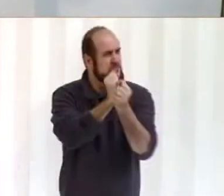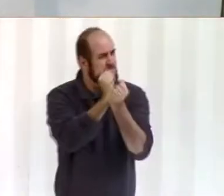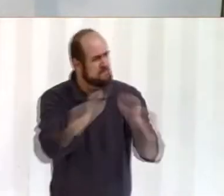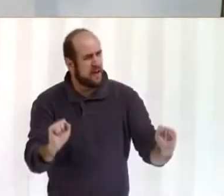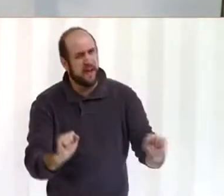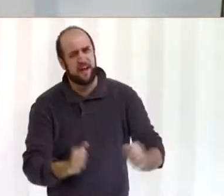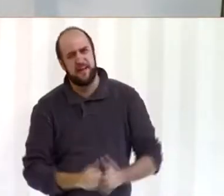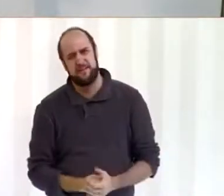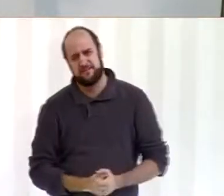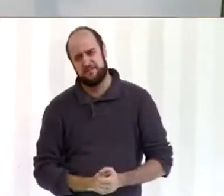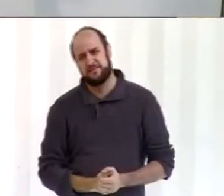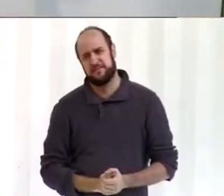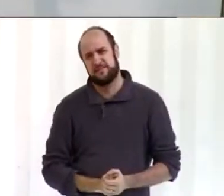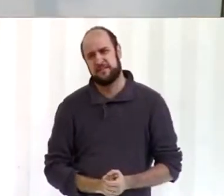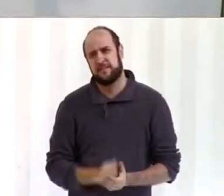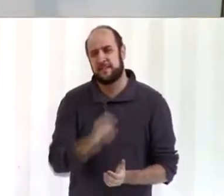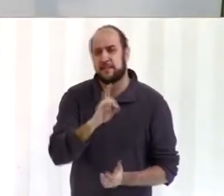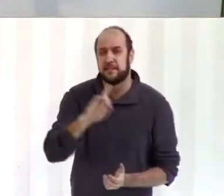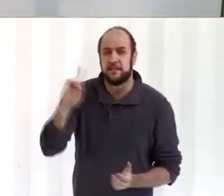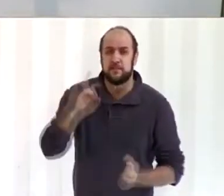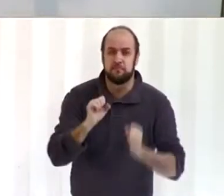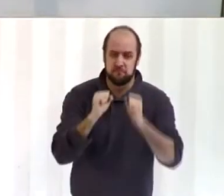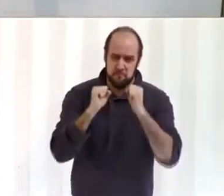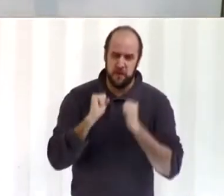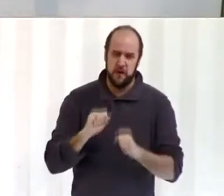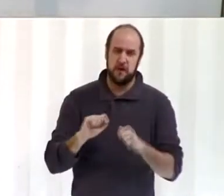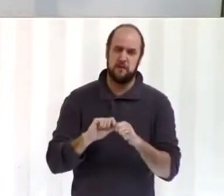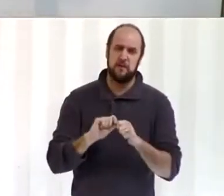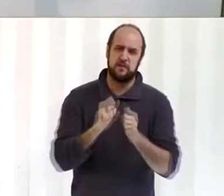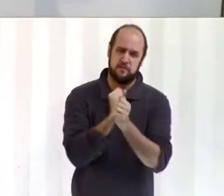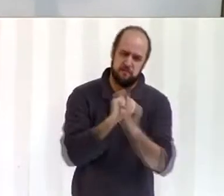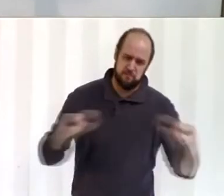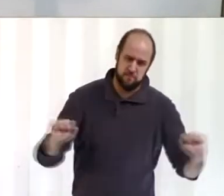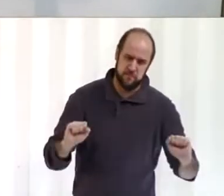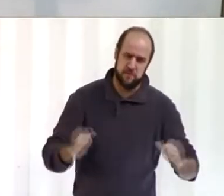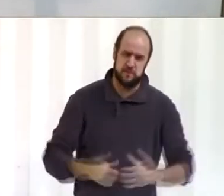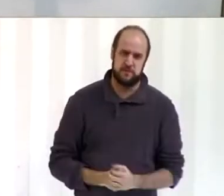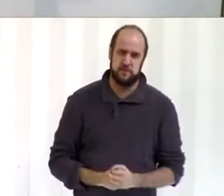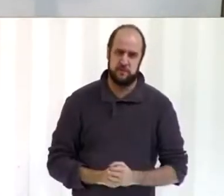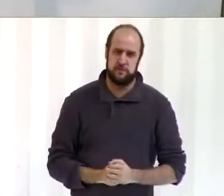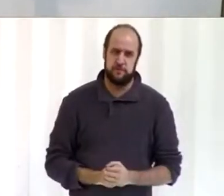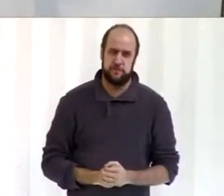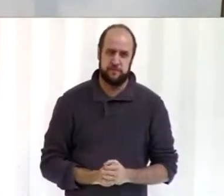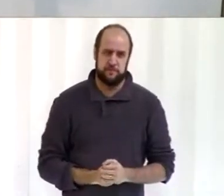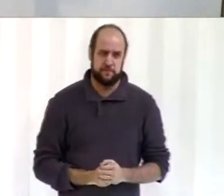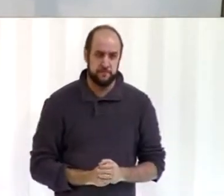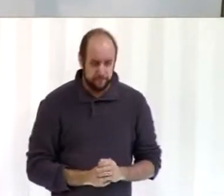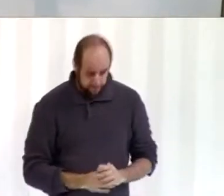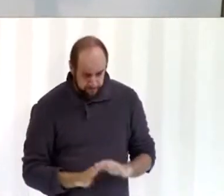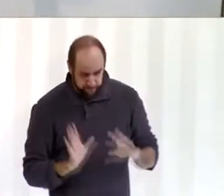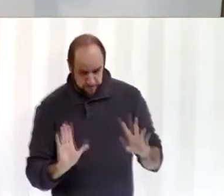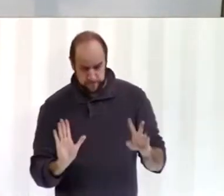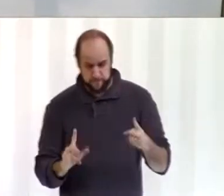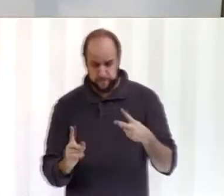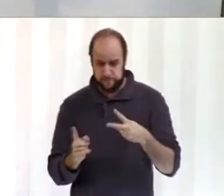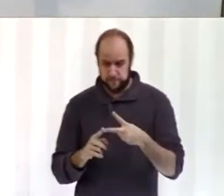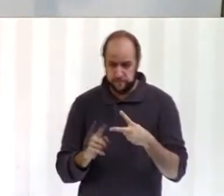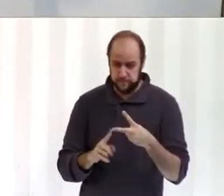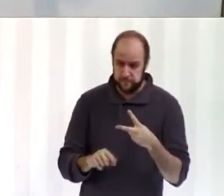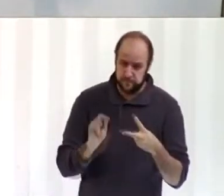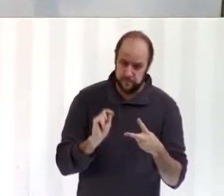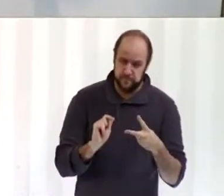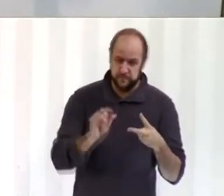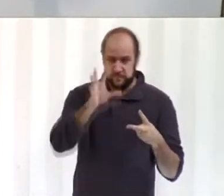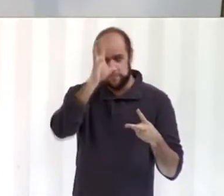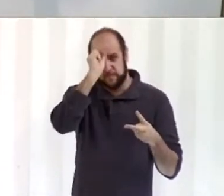Deus tem o poder para fazer. E a segunda coisa que nós aprendemos nessa passagem é que nós